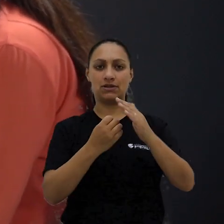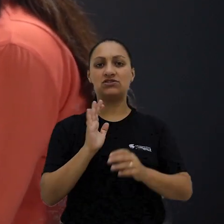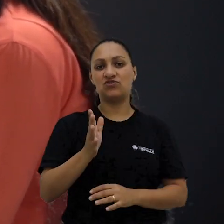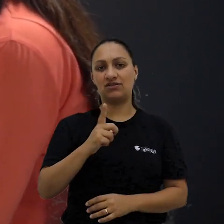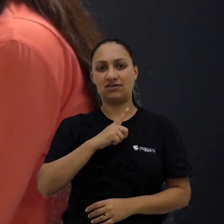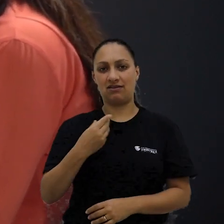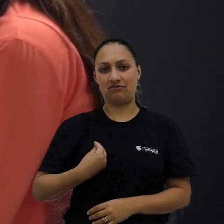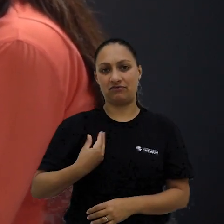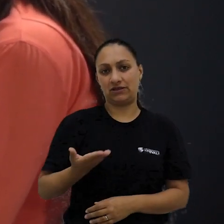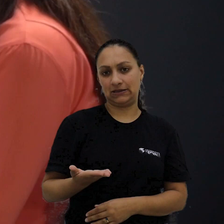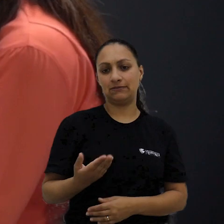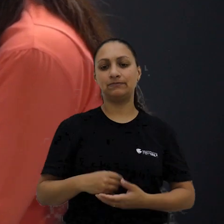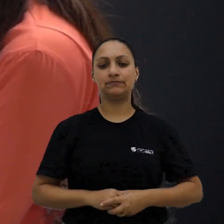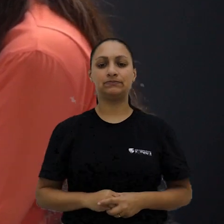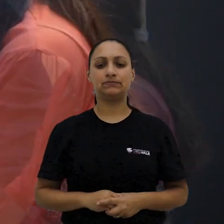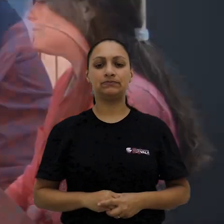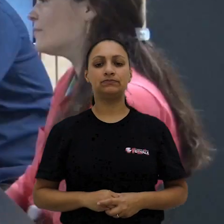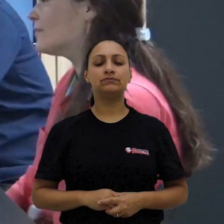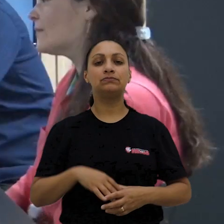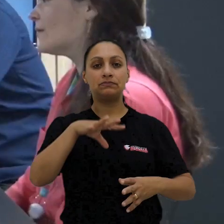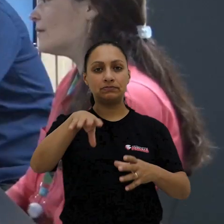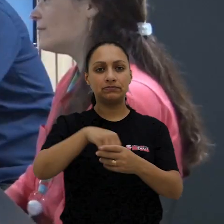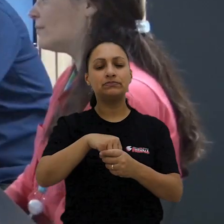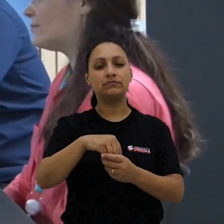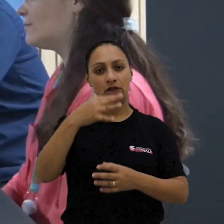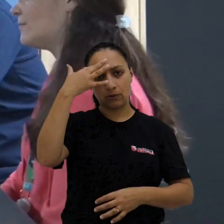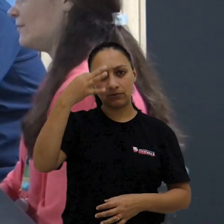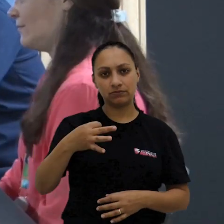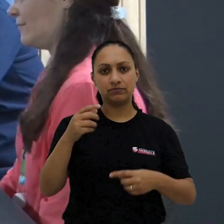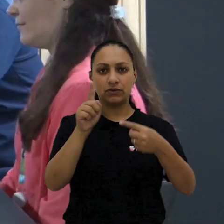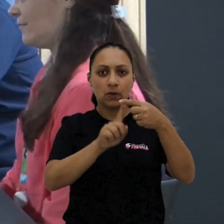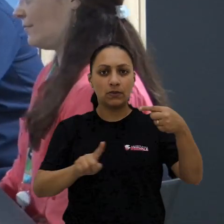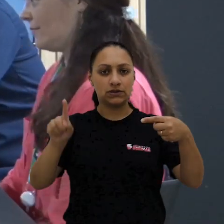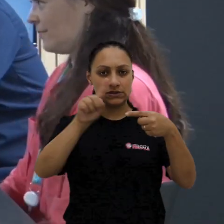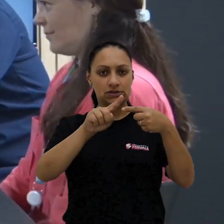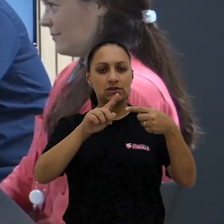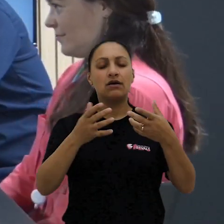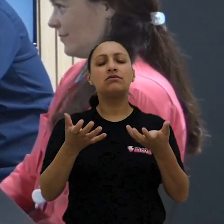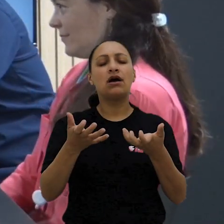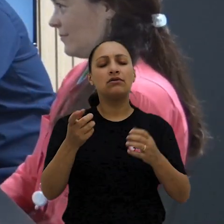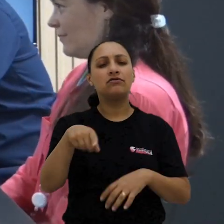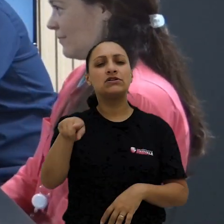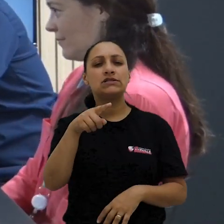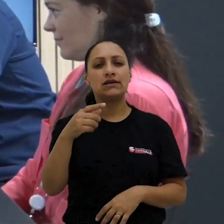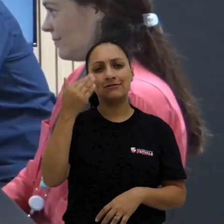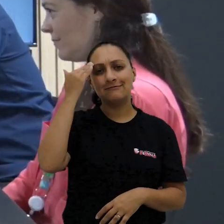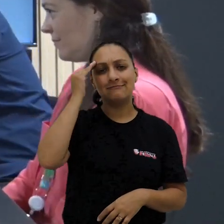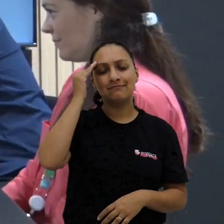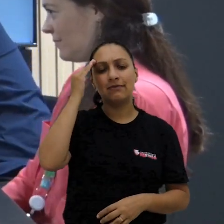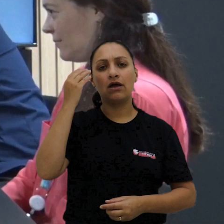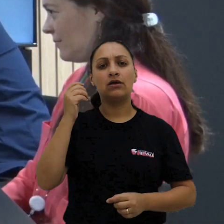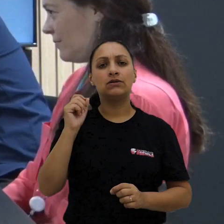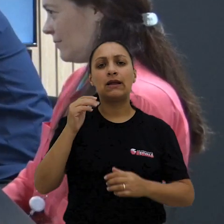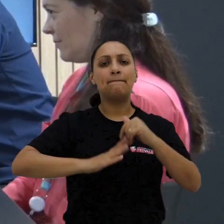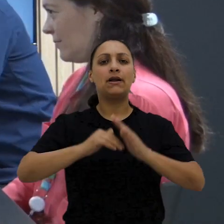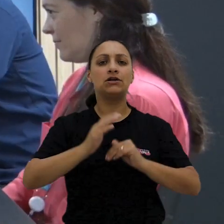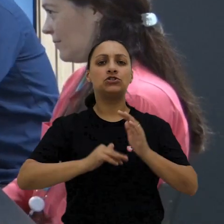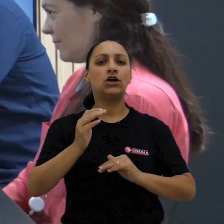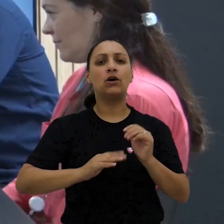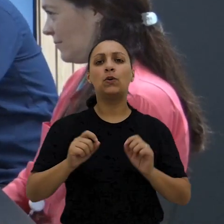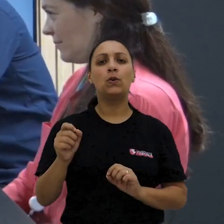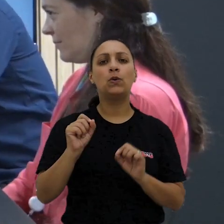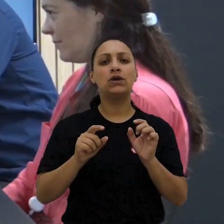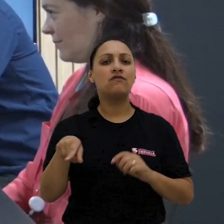dentro. Isso é uma parte do que eu entendo como ecossistema e eu quero entender de vocês, assim, na prática, o que vocês